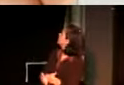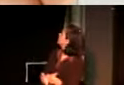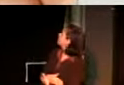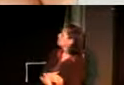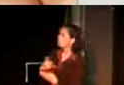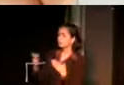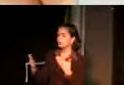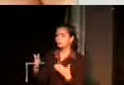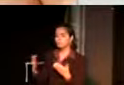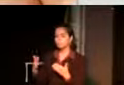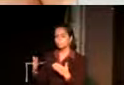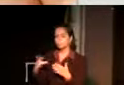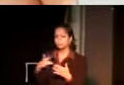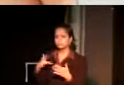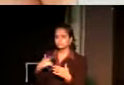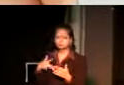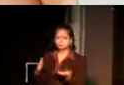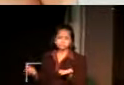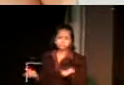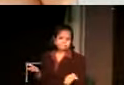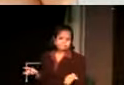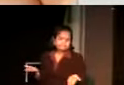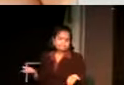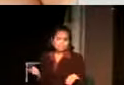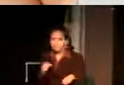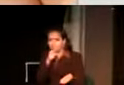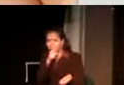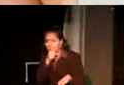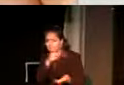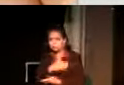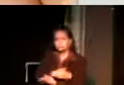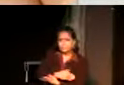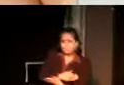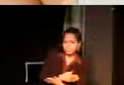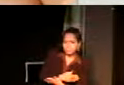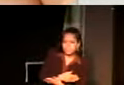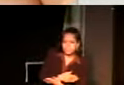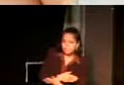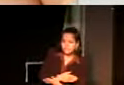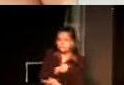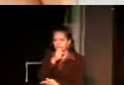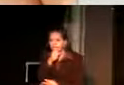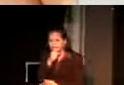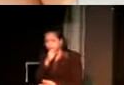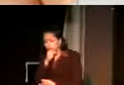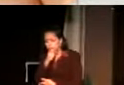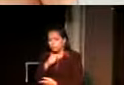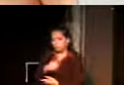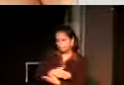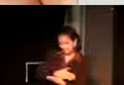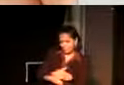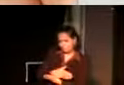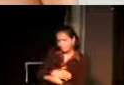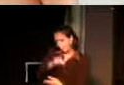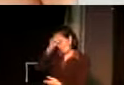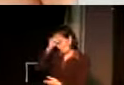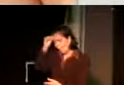todos os dois é mais digno de receber misericórdia será alvo da Misericórdia